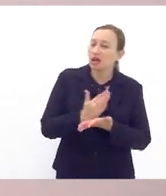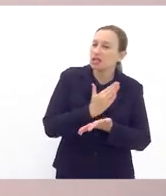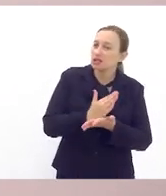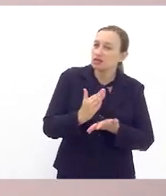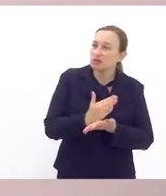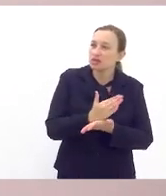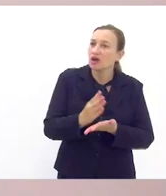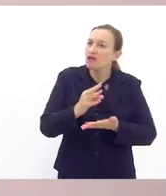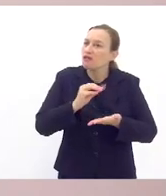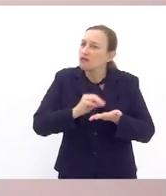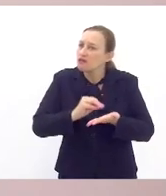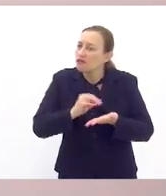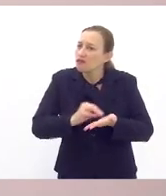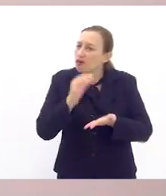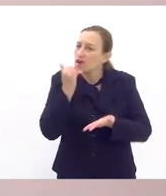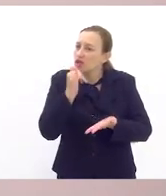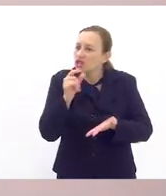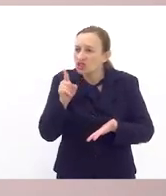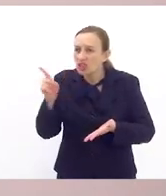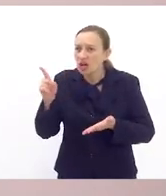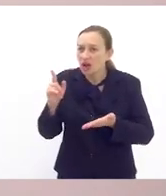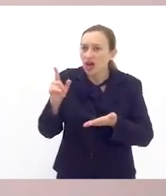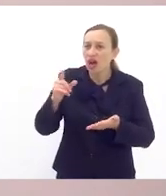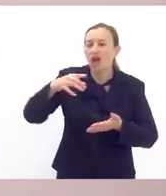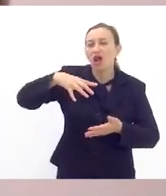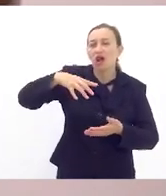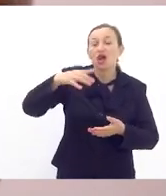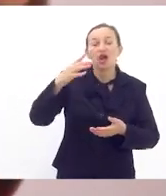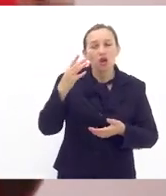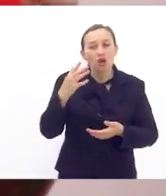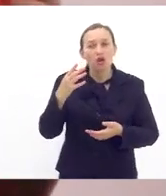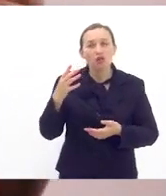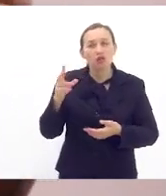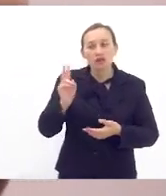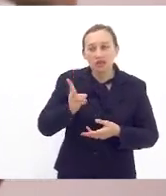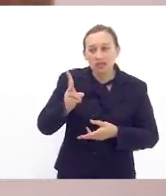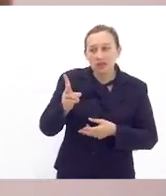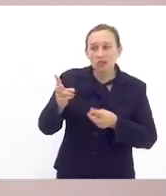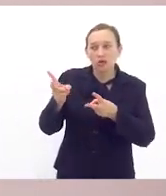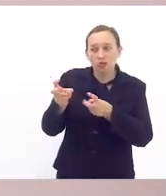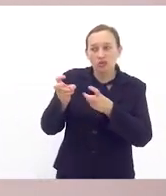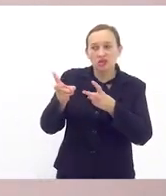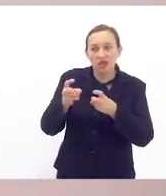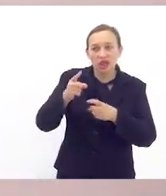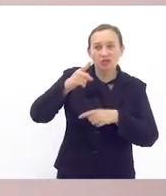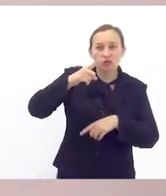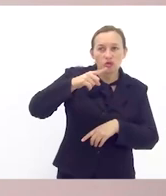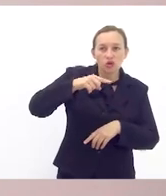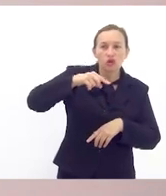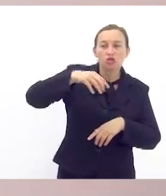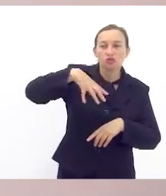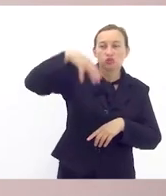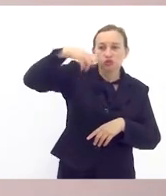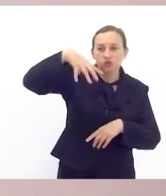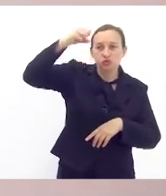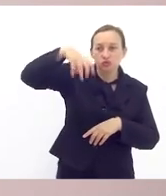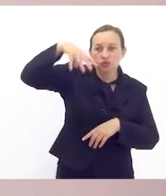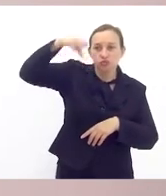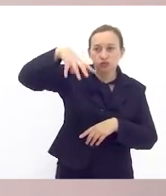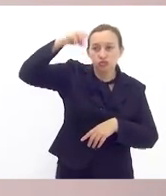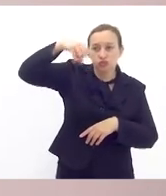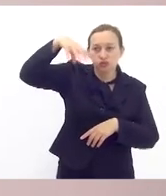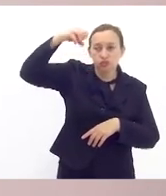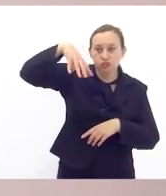falta energia lá alguns piques a gente sempre ouve falar nesses piques né porque porque eu consigo